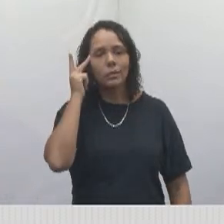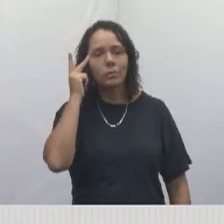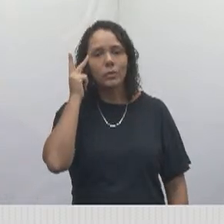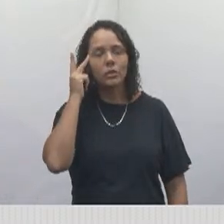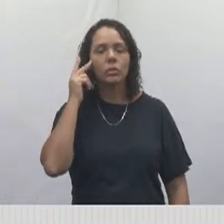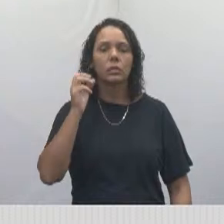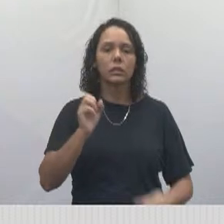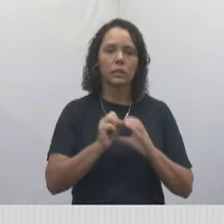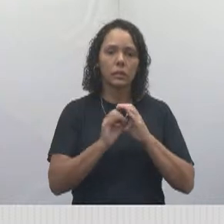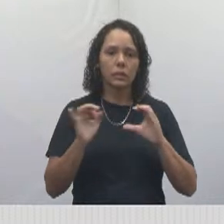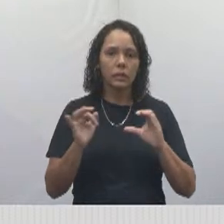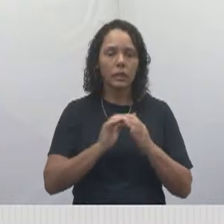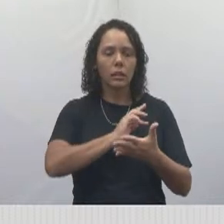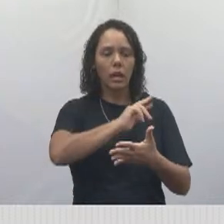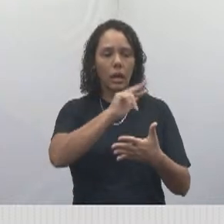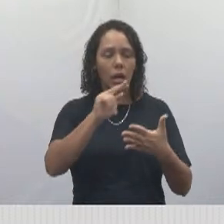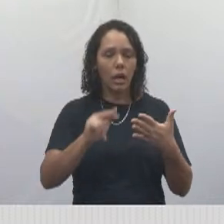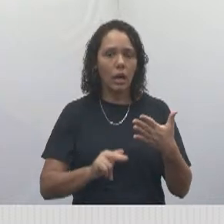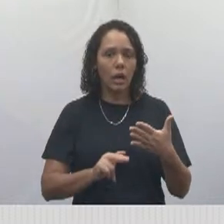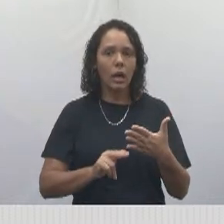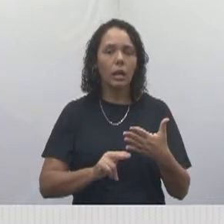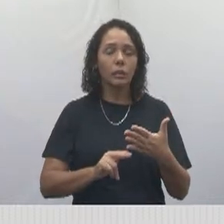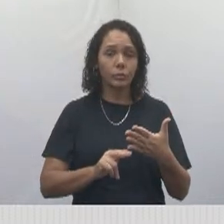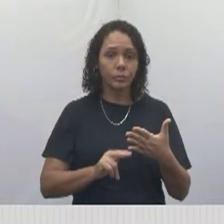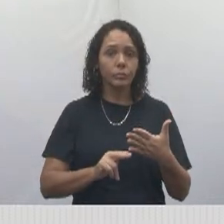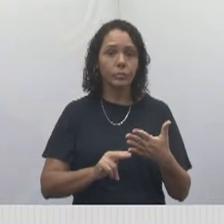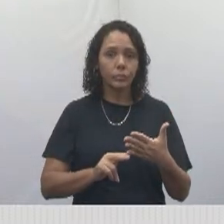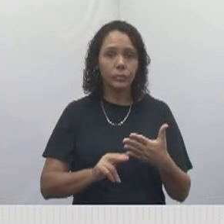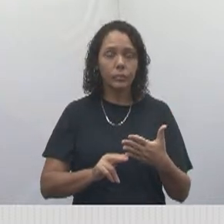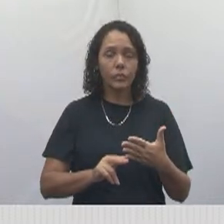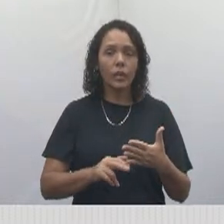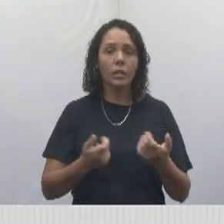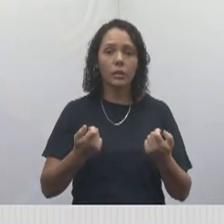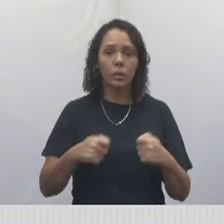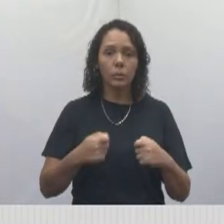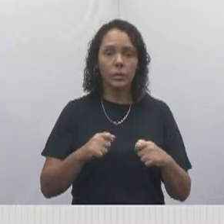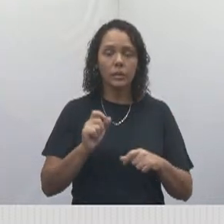são recursos públicos. Então, aí, esse cálculo tem